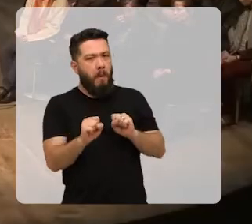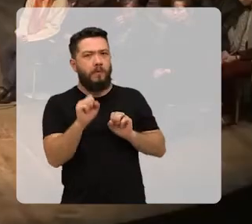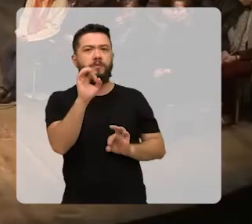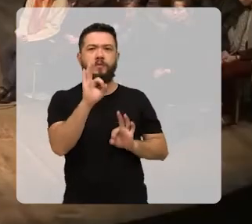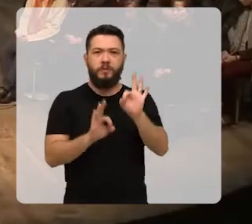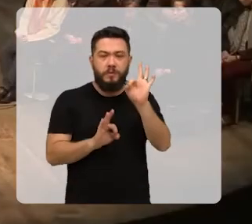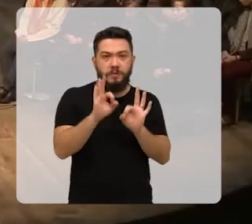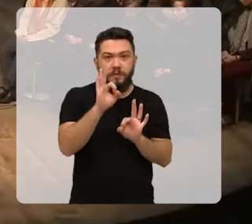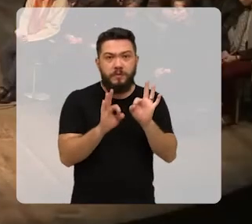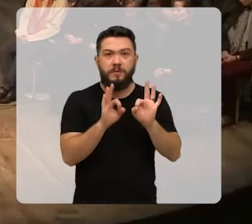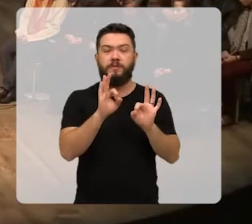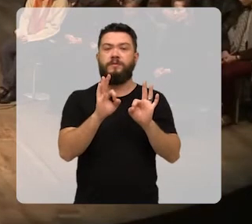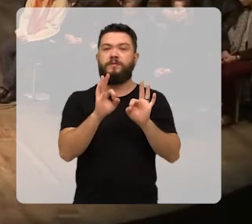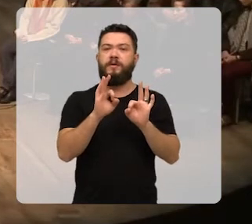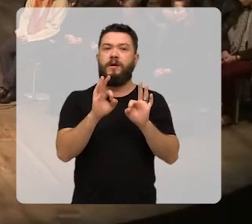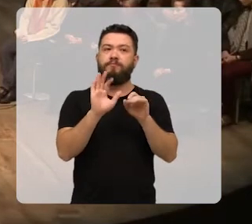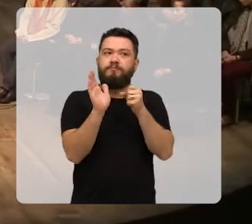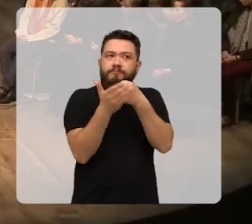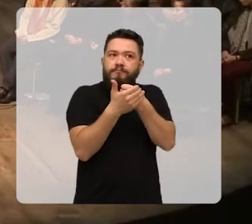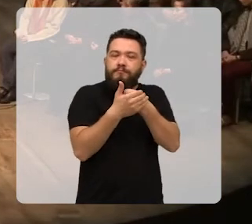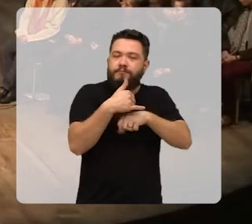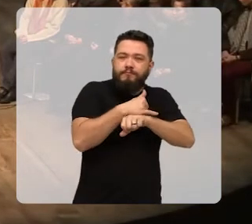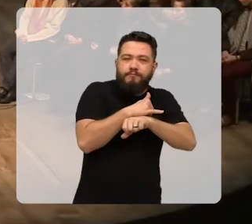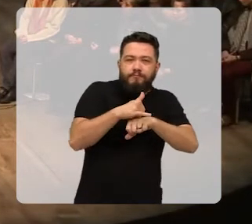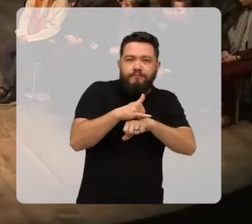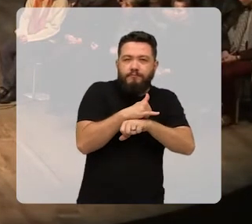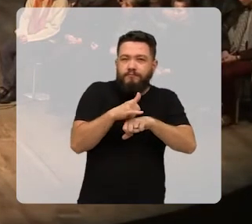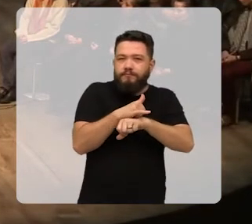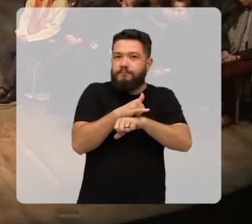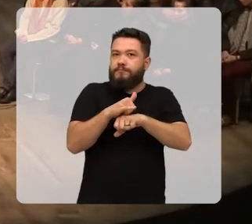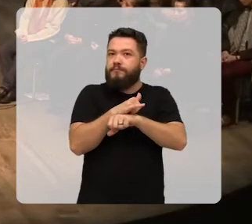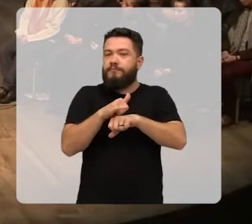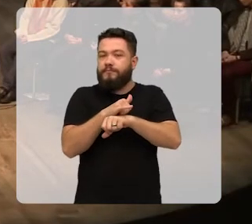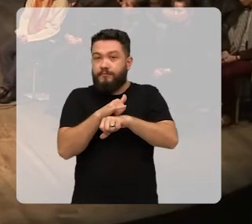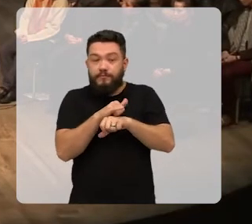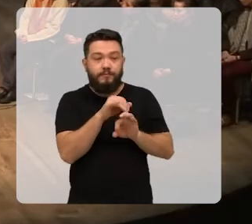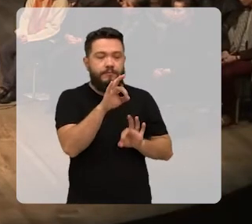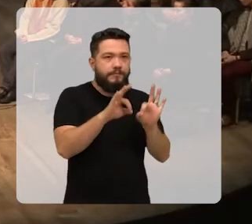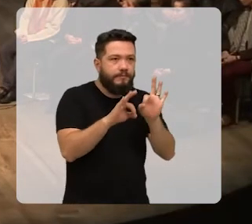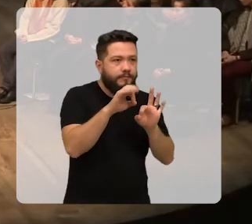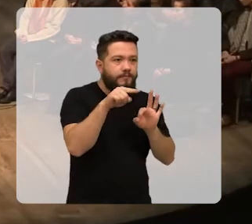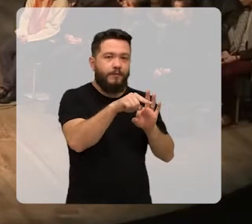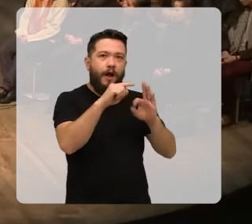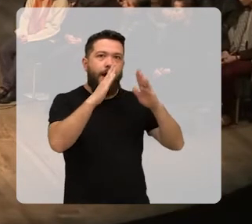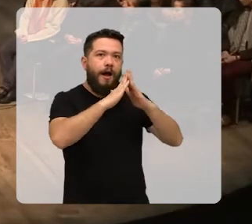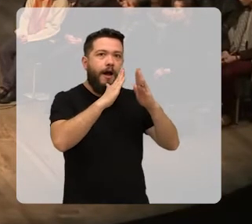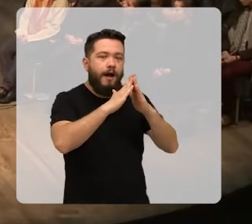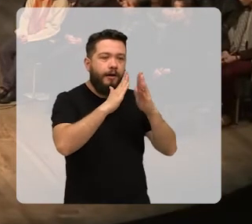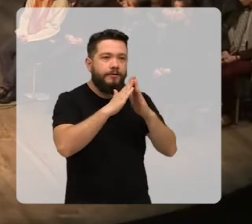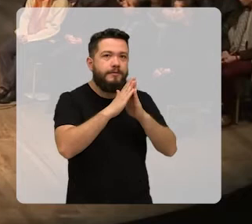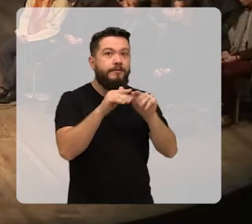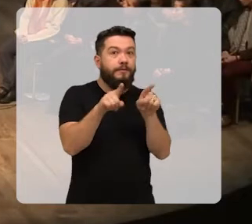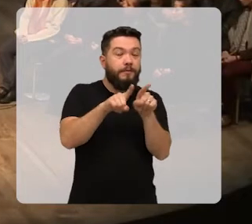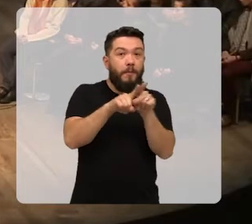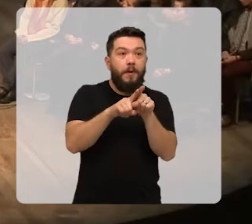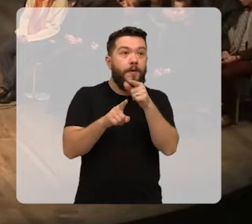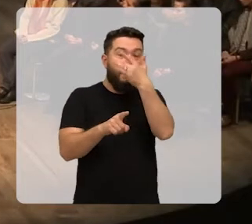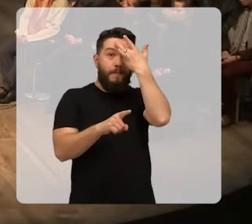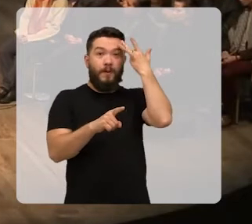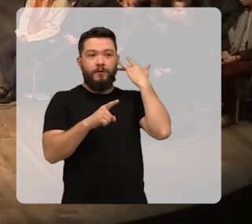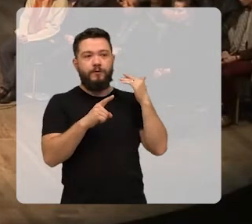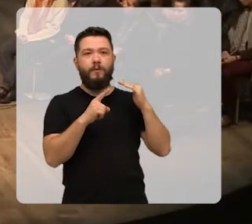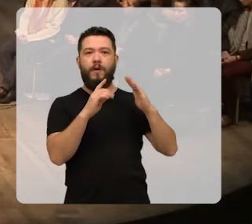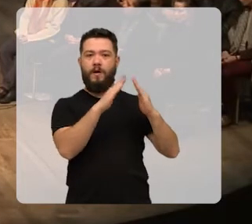família enquanto escondida e ainda grande privilégio de poder contar com as pessoas que